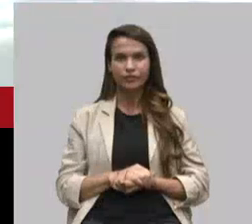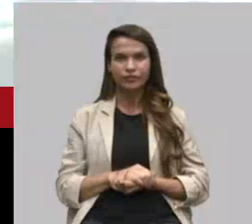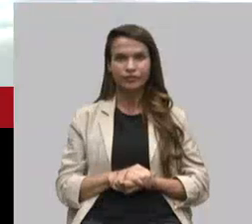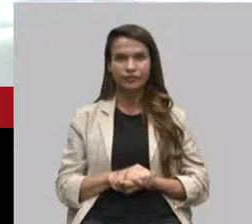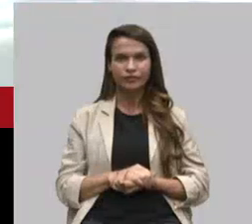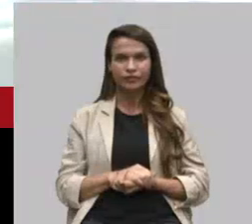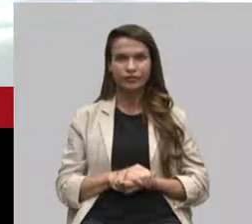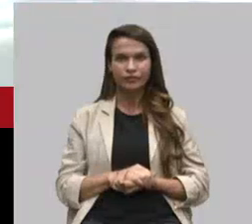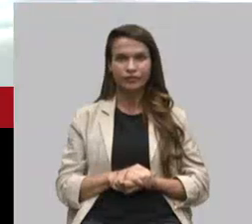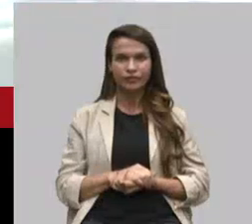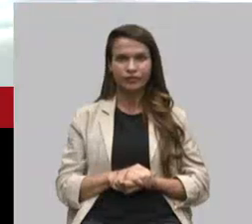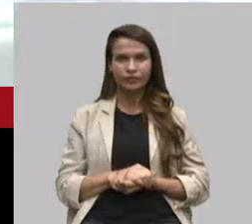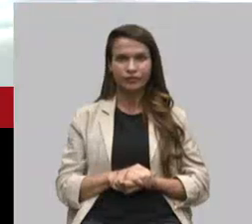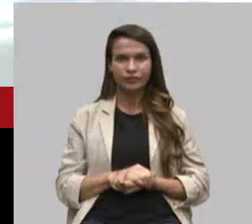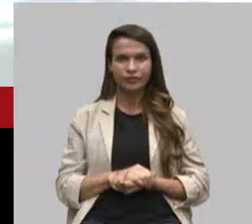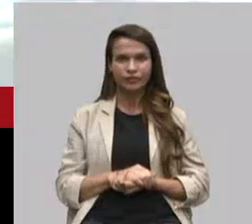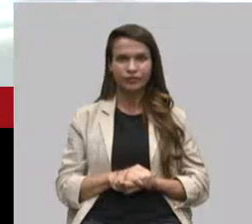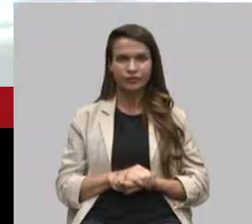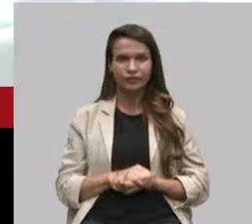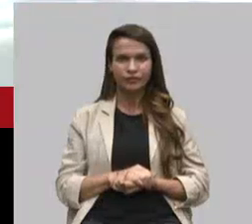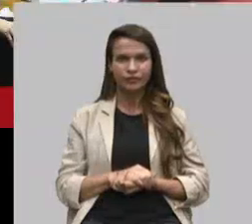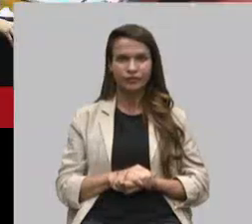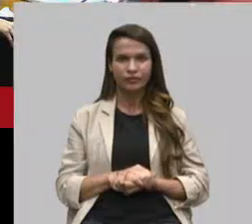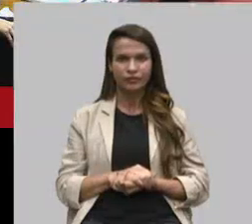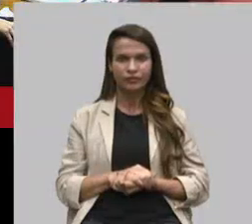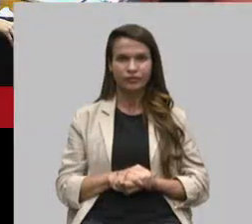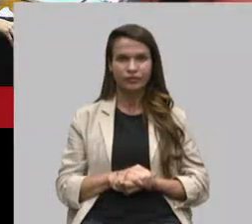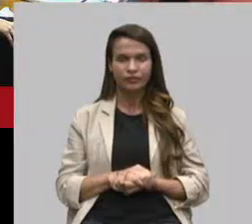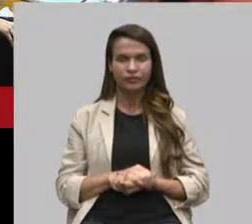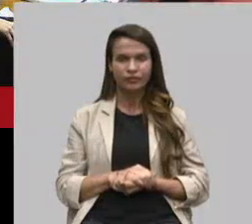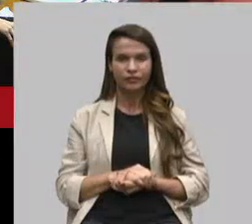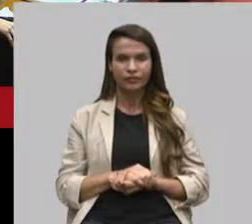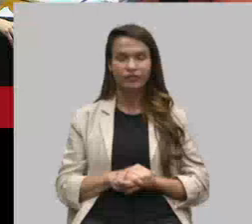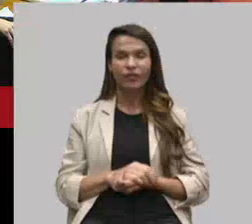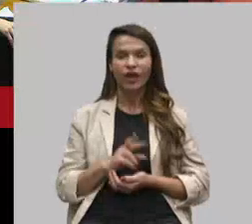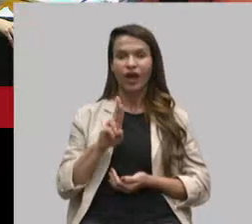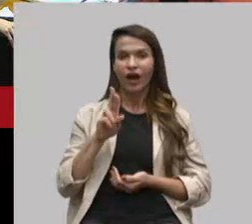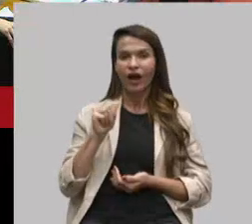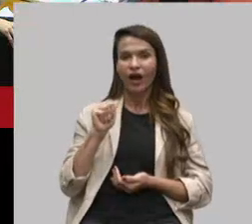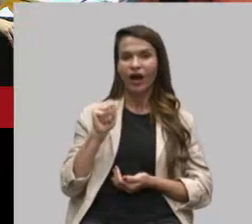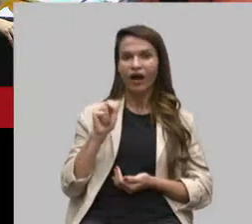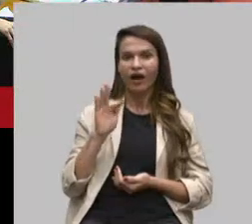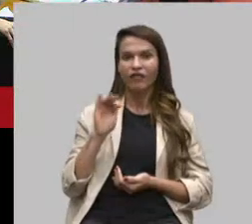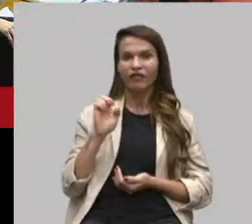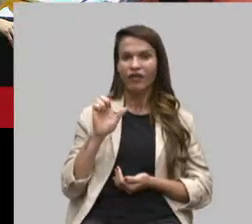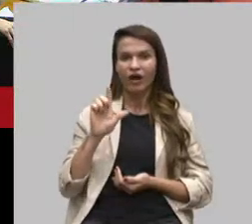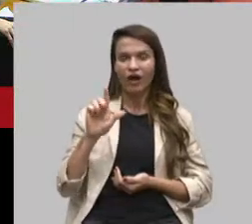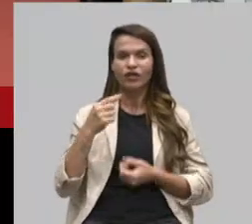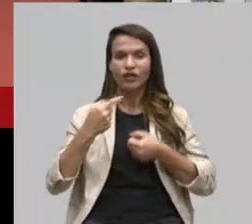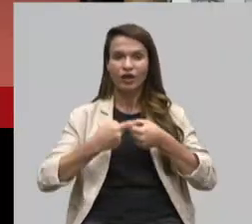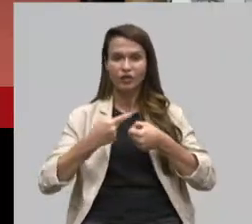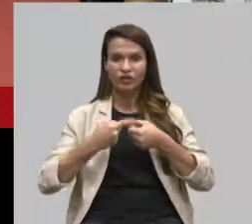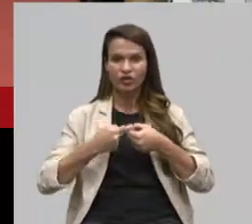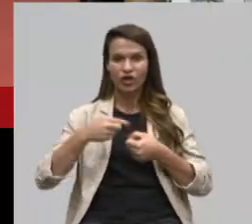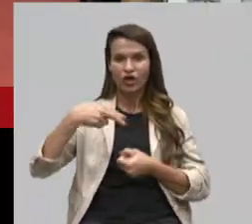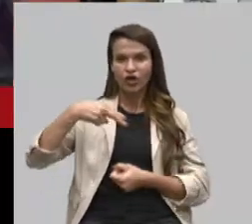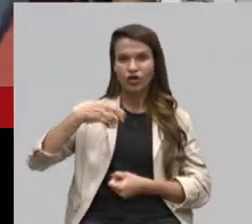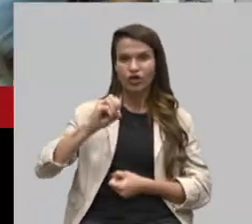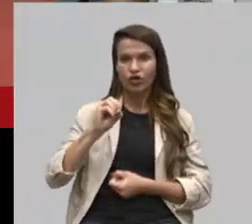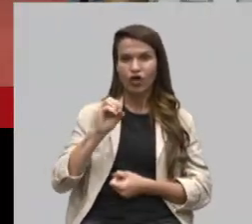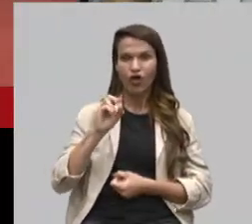obrigado po pode falar Rafael Porto Rezende da cidade de Nova Serrana do